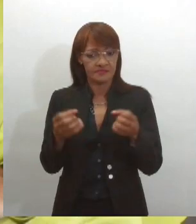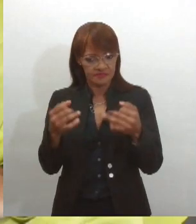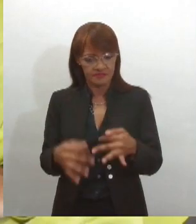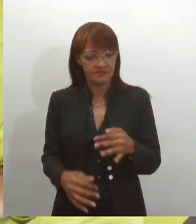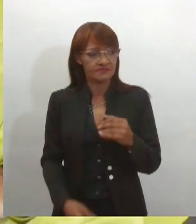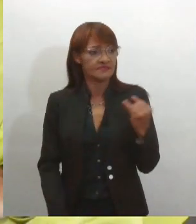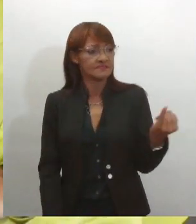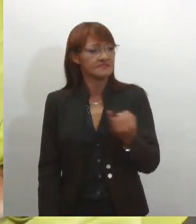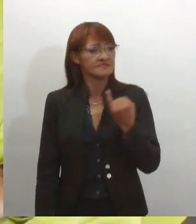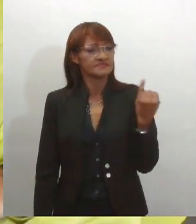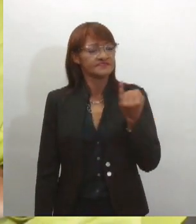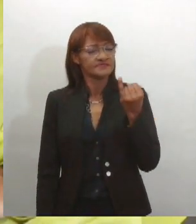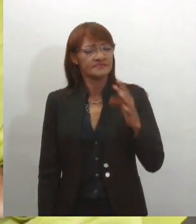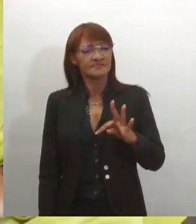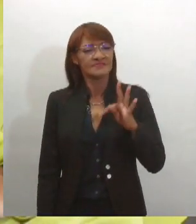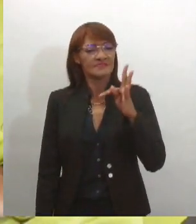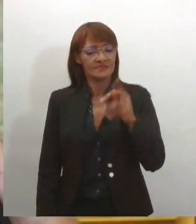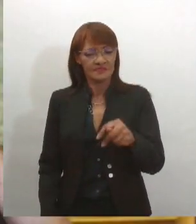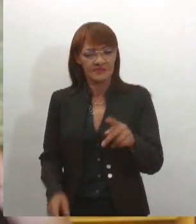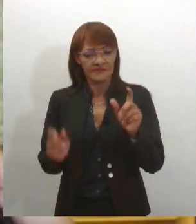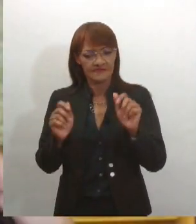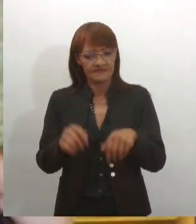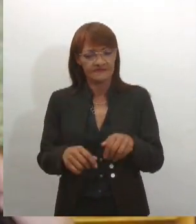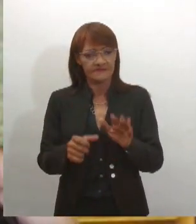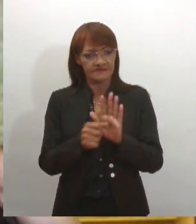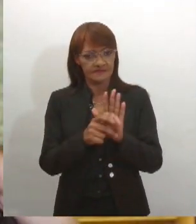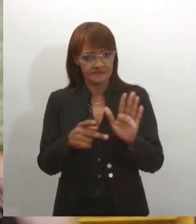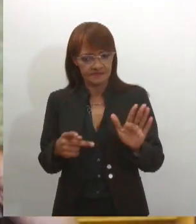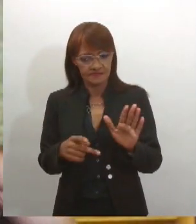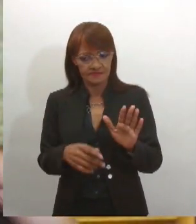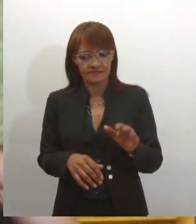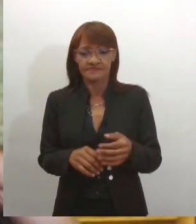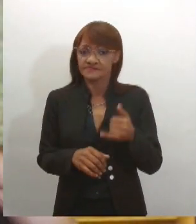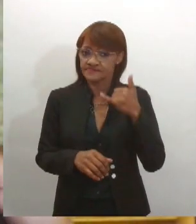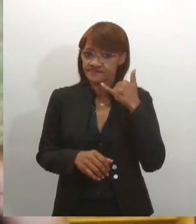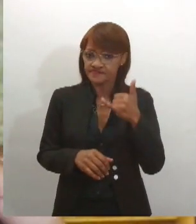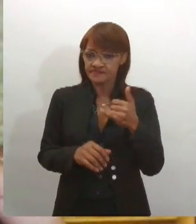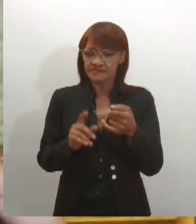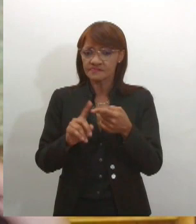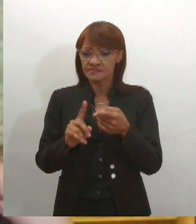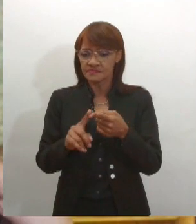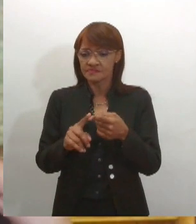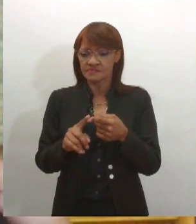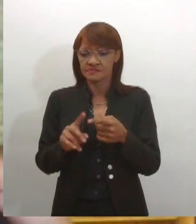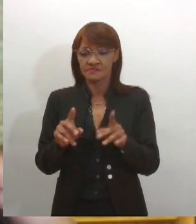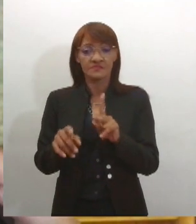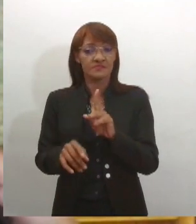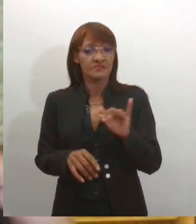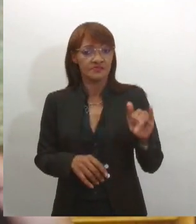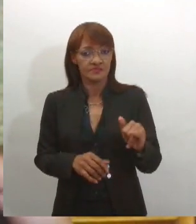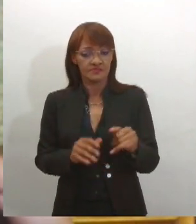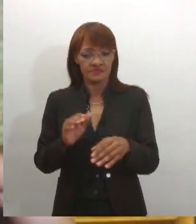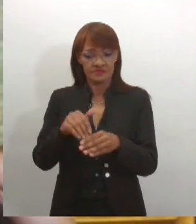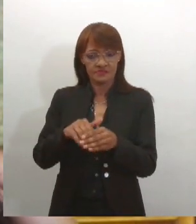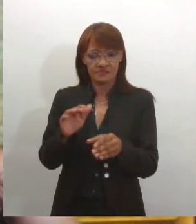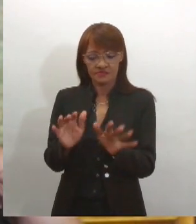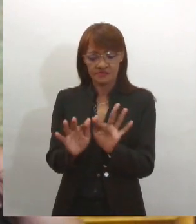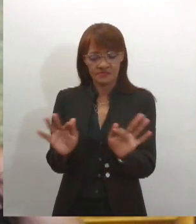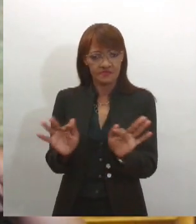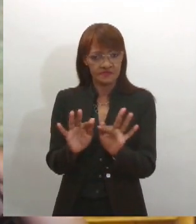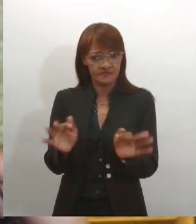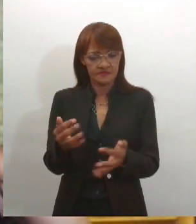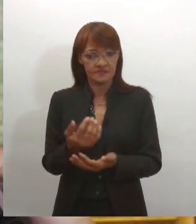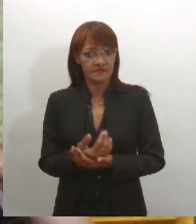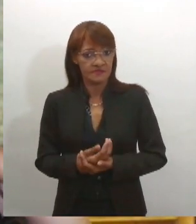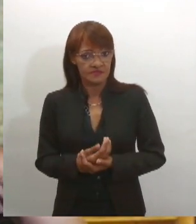eleitor ter esse aplicativo no seu celular Inclusive a justificativa no dia da eleição é mais simples porque o eleitor basta